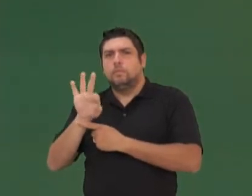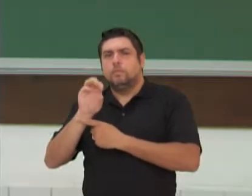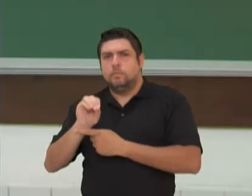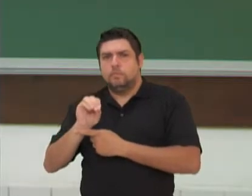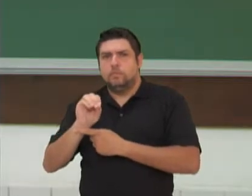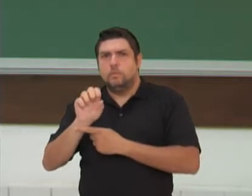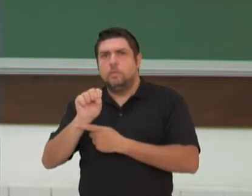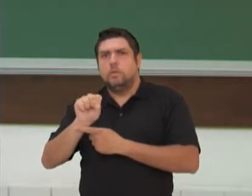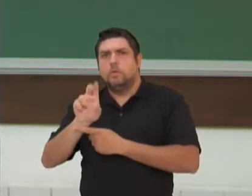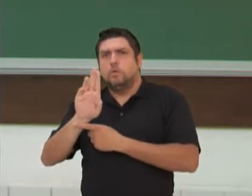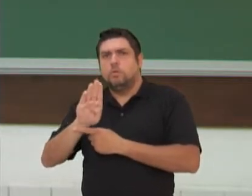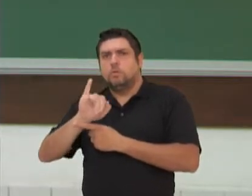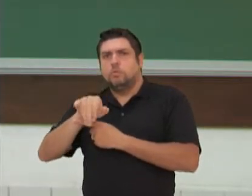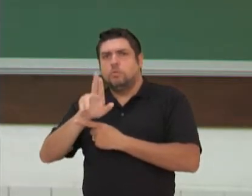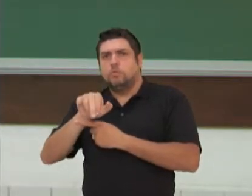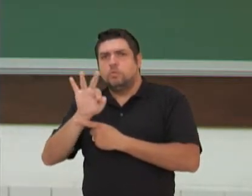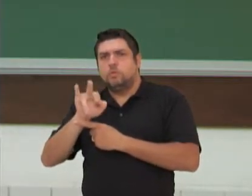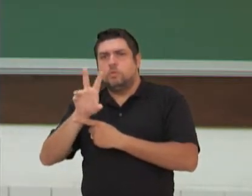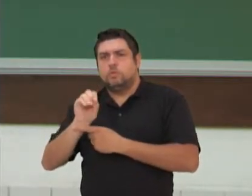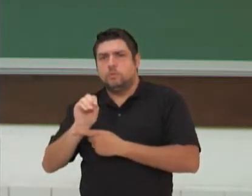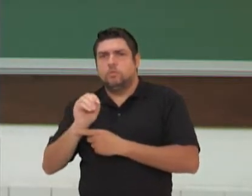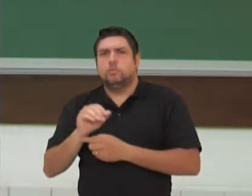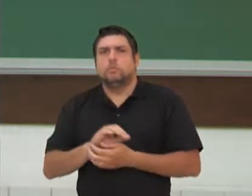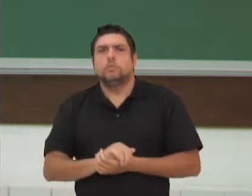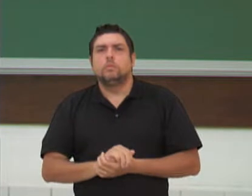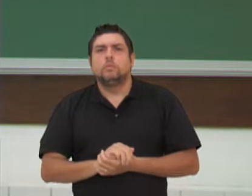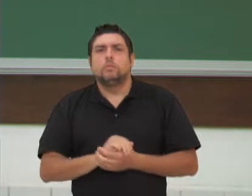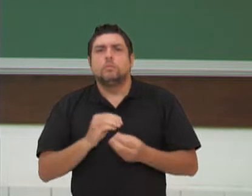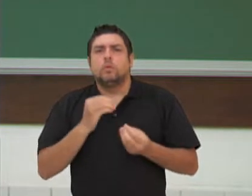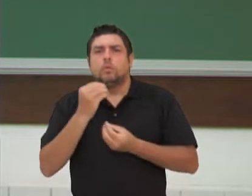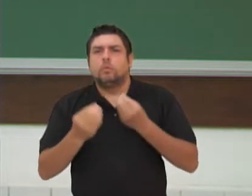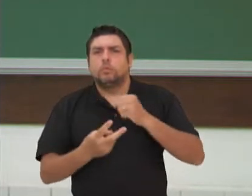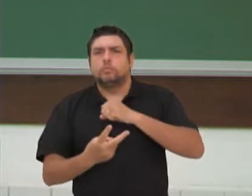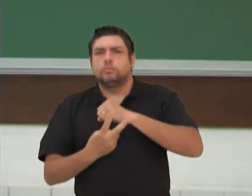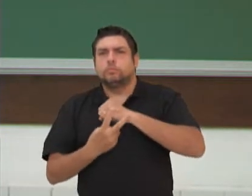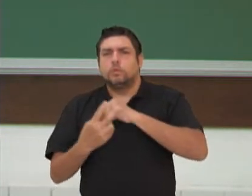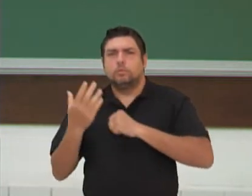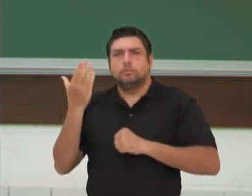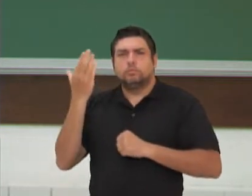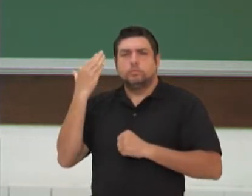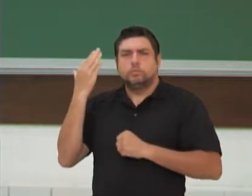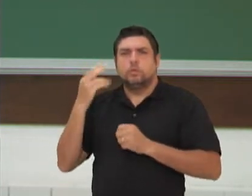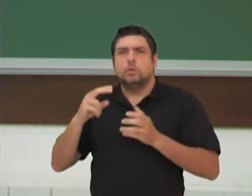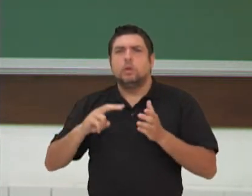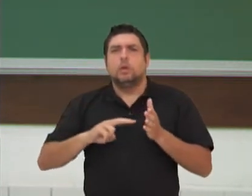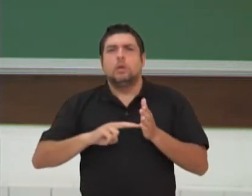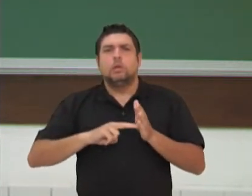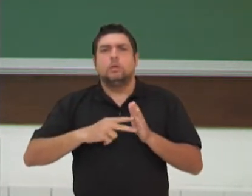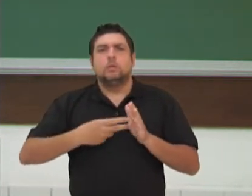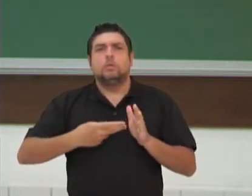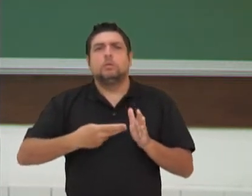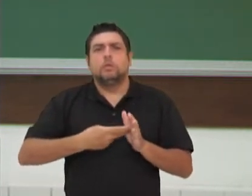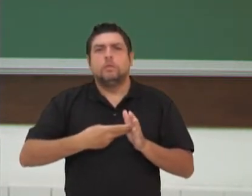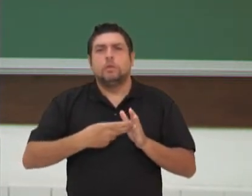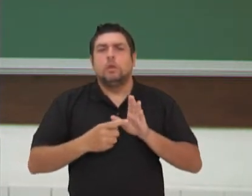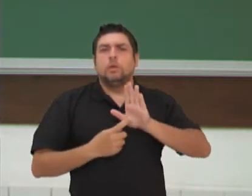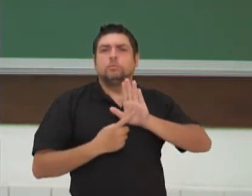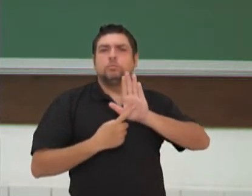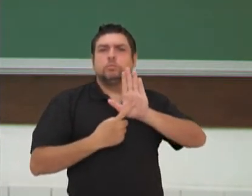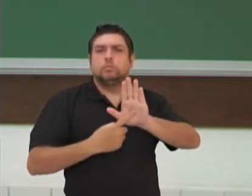las características, una de las funciones que tenemos para el subjuntivo es justamente rescatar la idea de expresar sentimientos